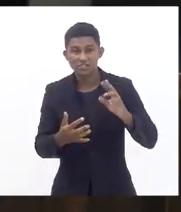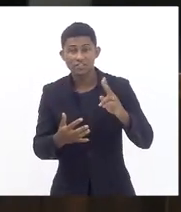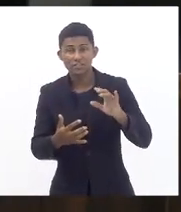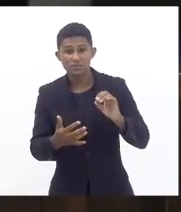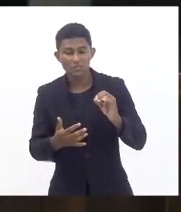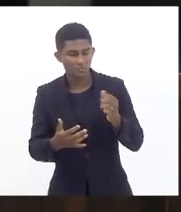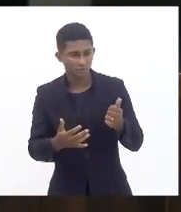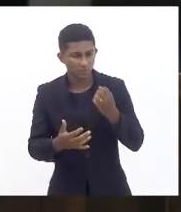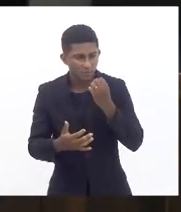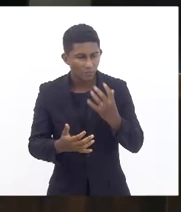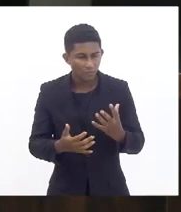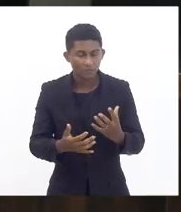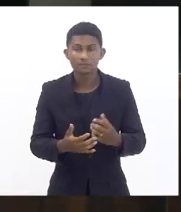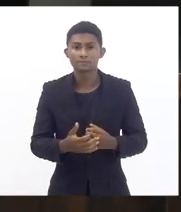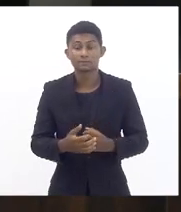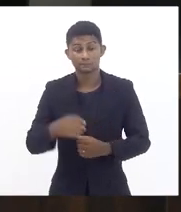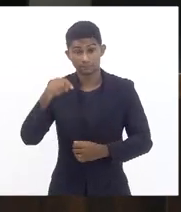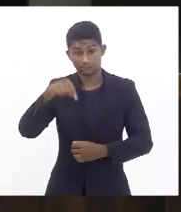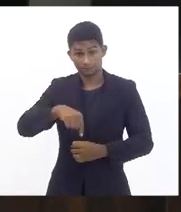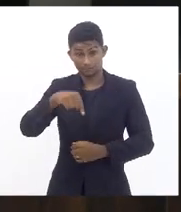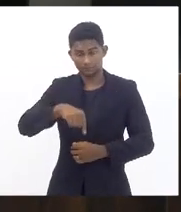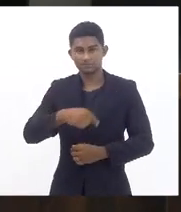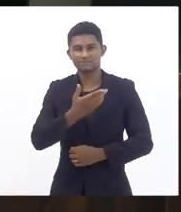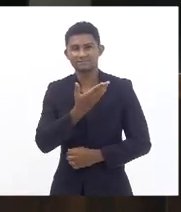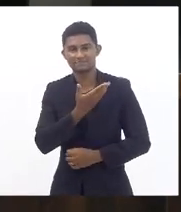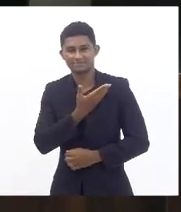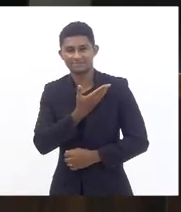tivemos, dentre os nossos amigos aqui,